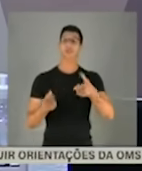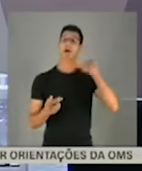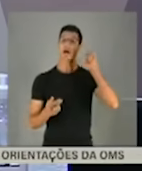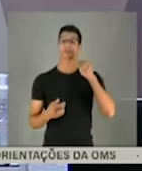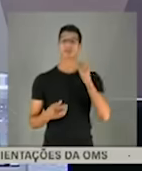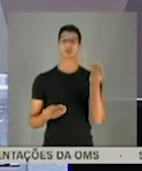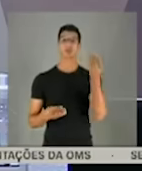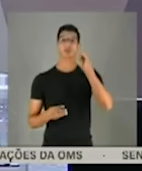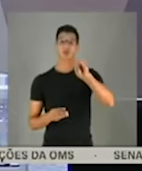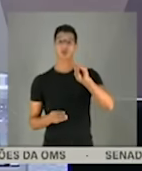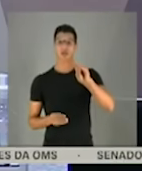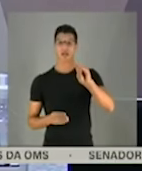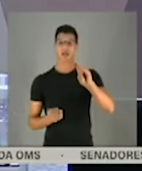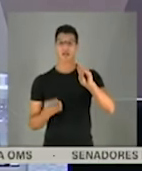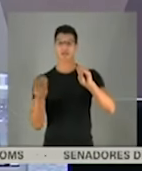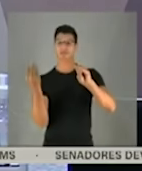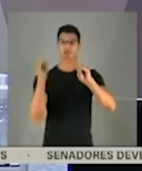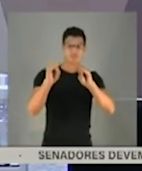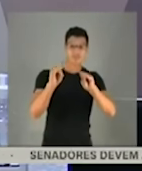eu postar